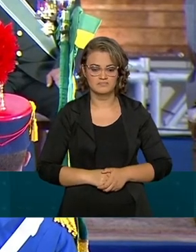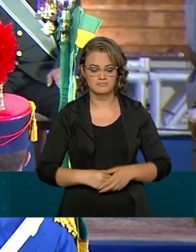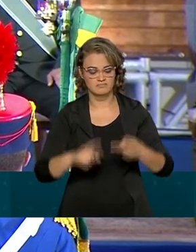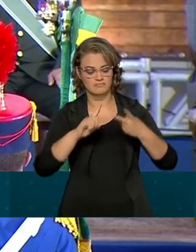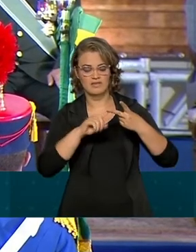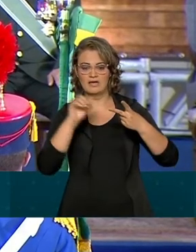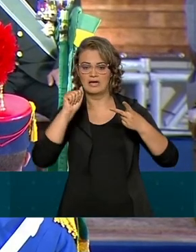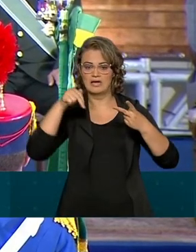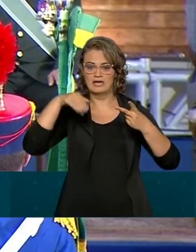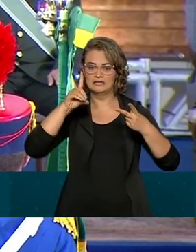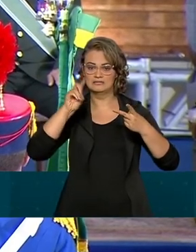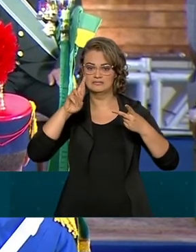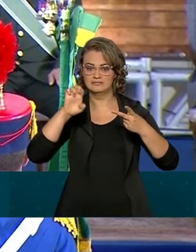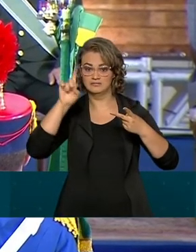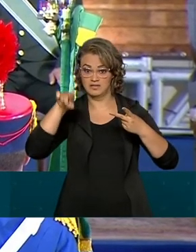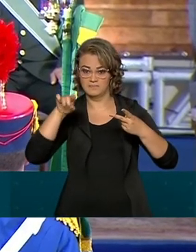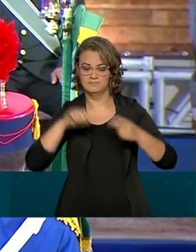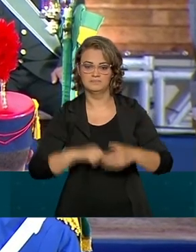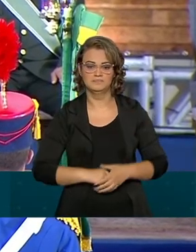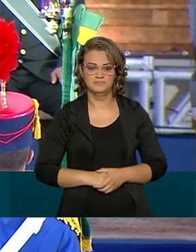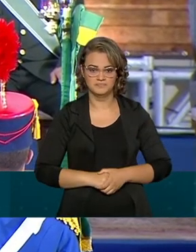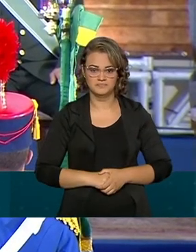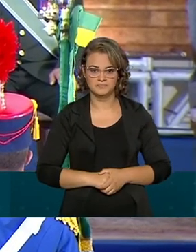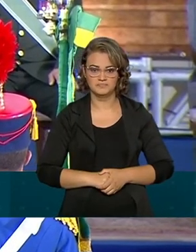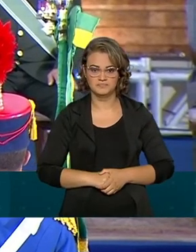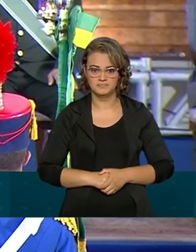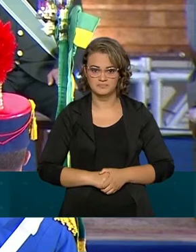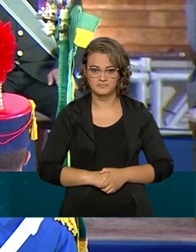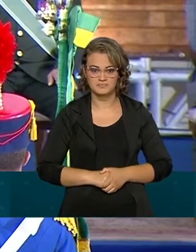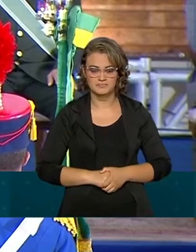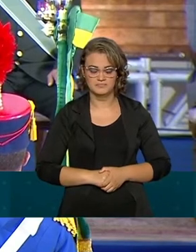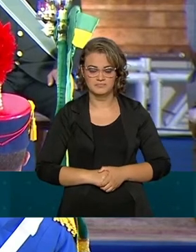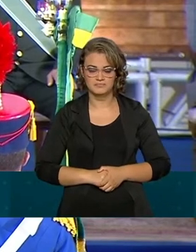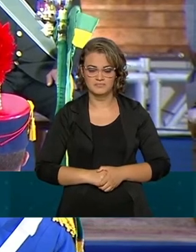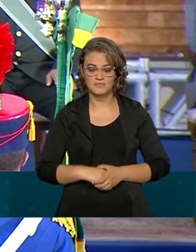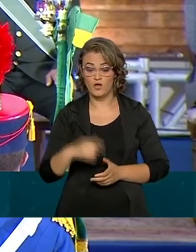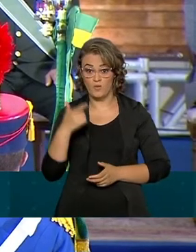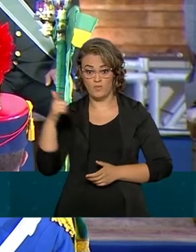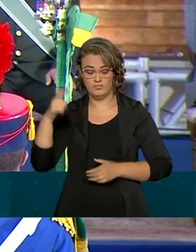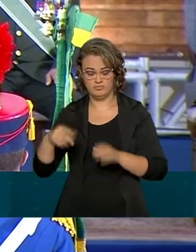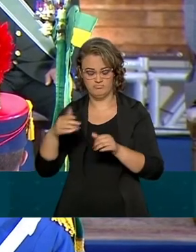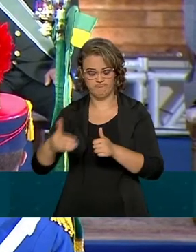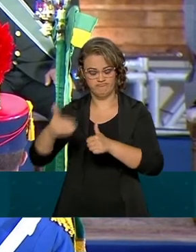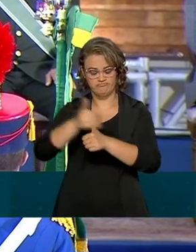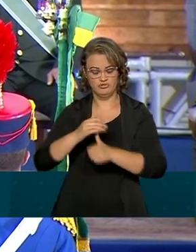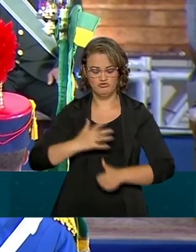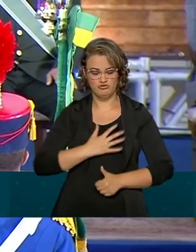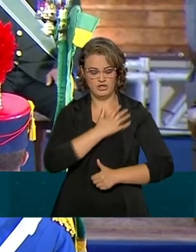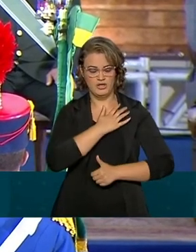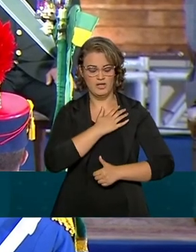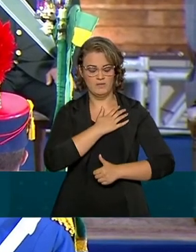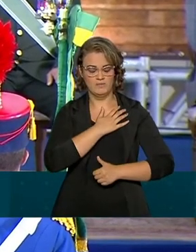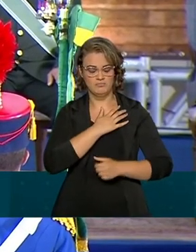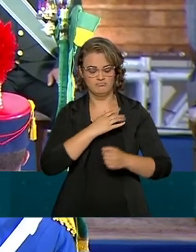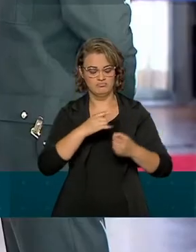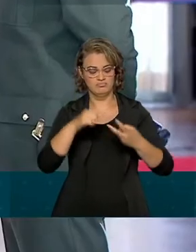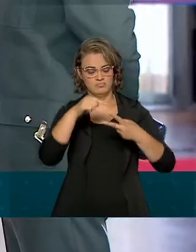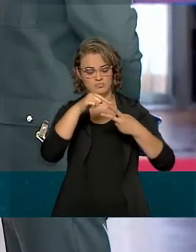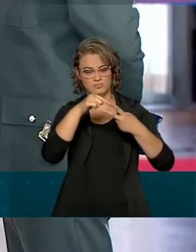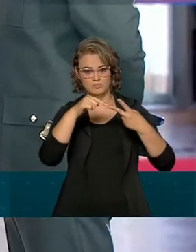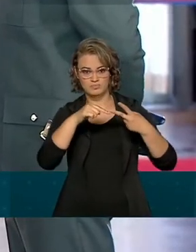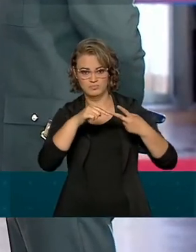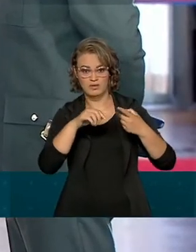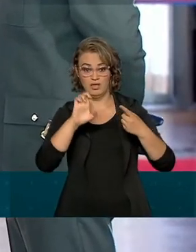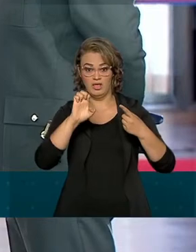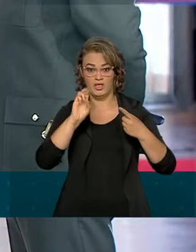E aí André Luiz Novais Miranda e ao posto de general de divisão os generais de